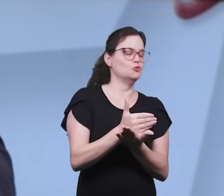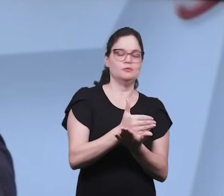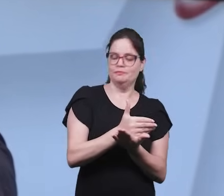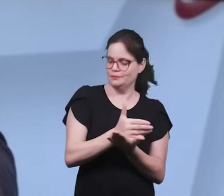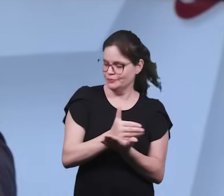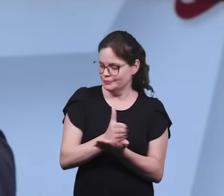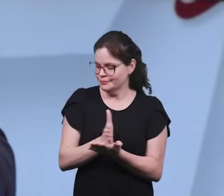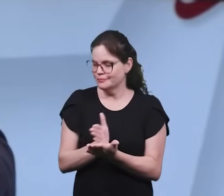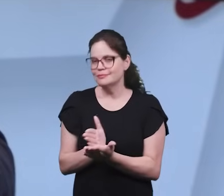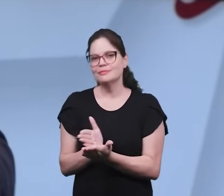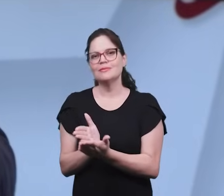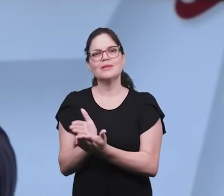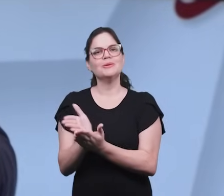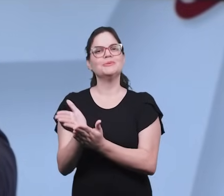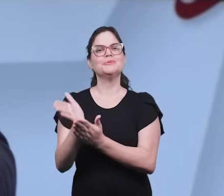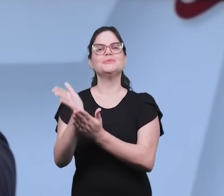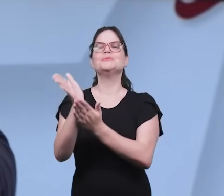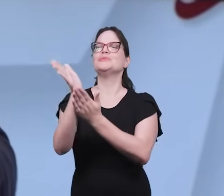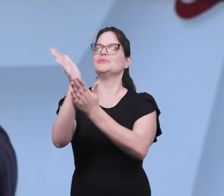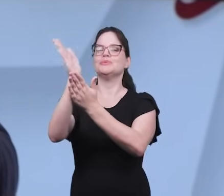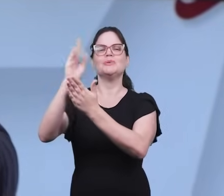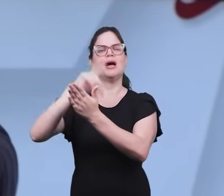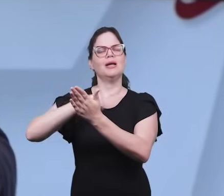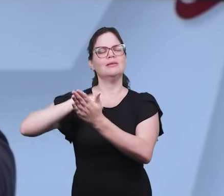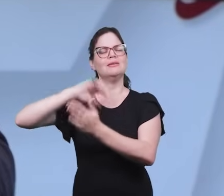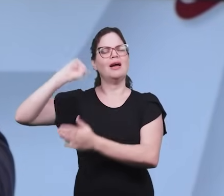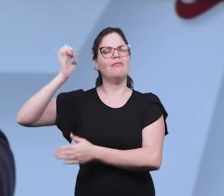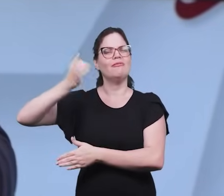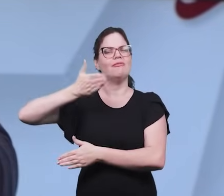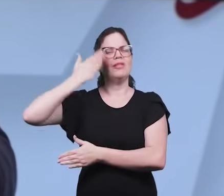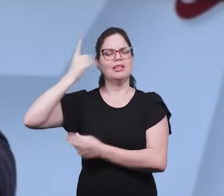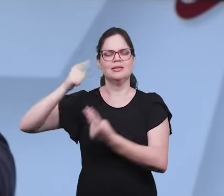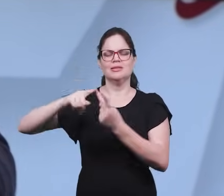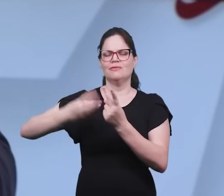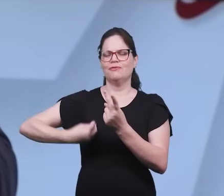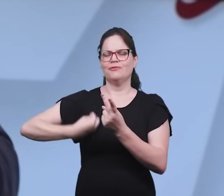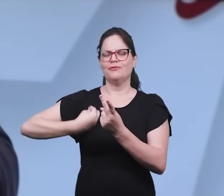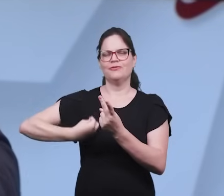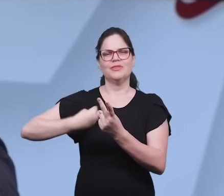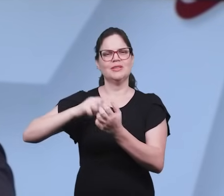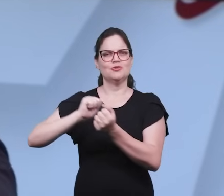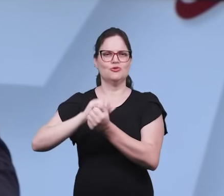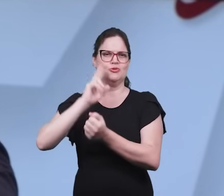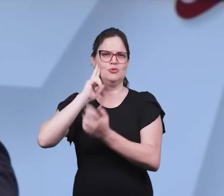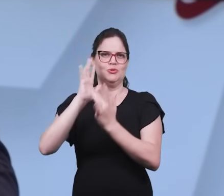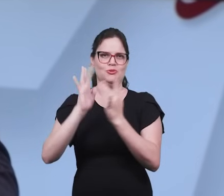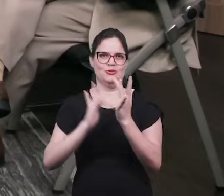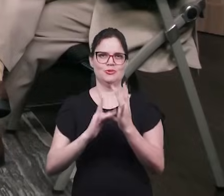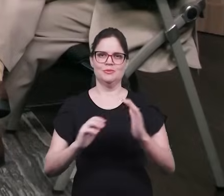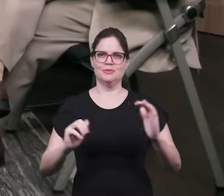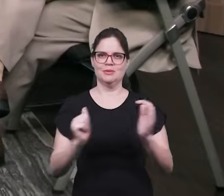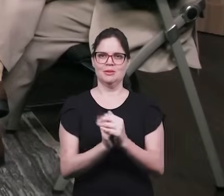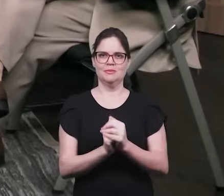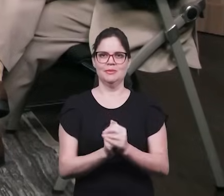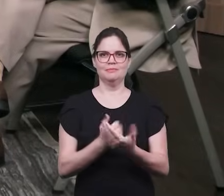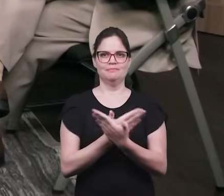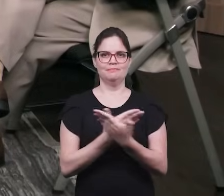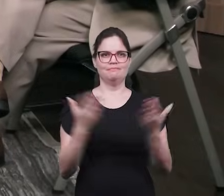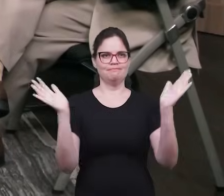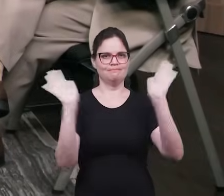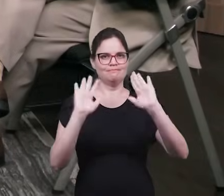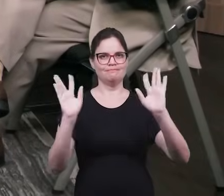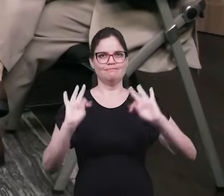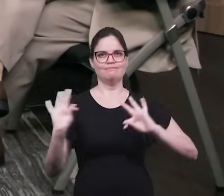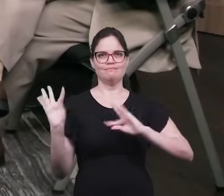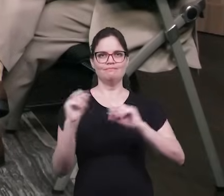escuridão, mas será de luz, de revelação, de vida com Cristo Jesus. Amém. Me despeço de